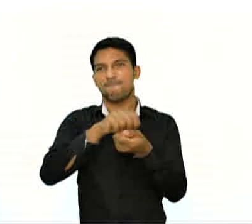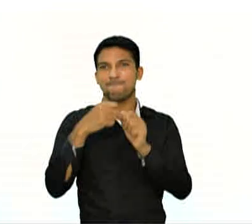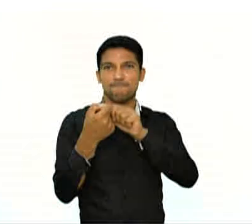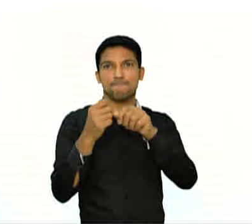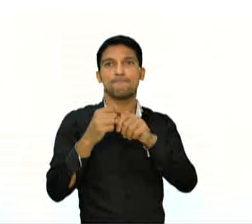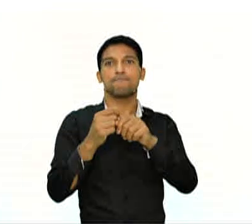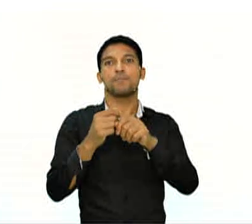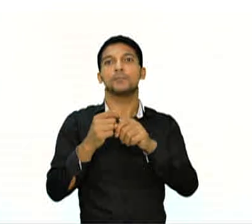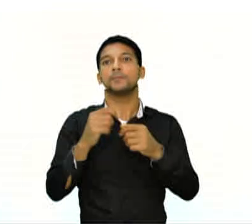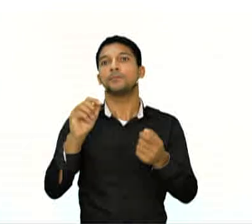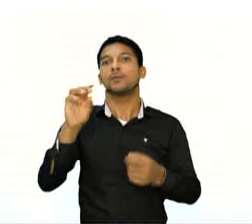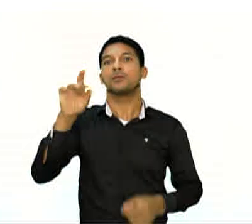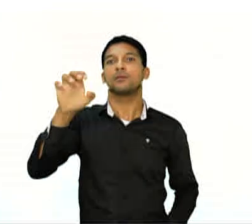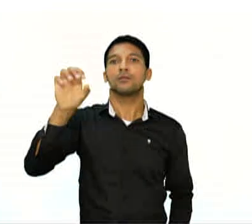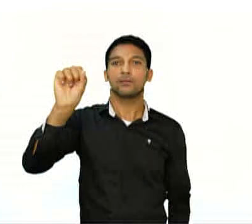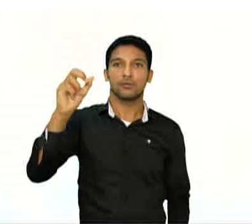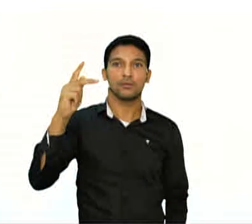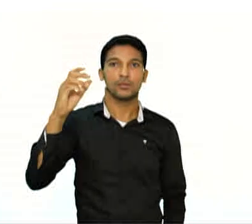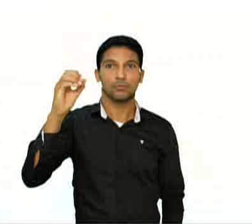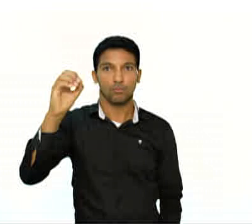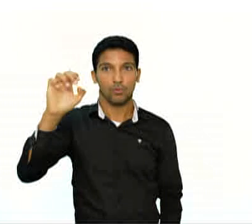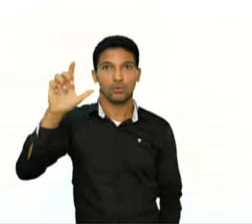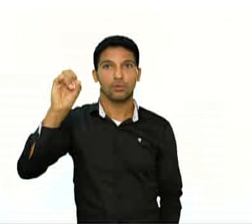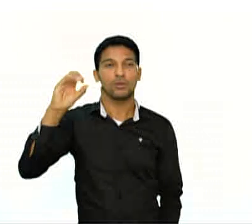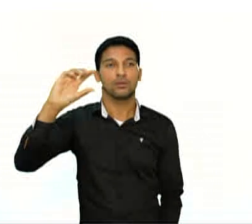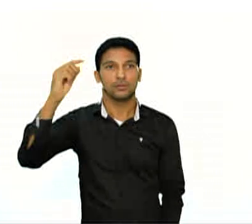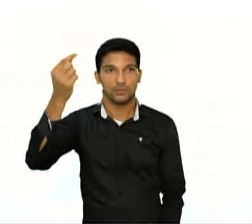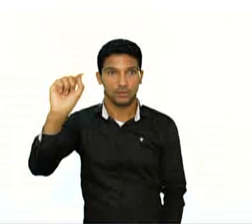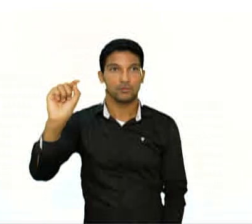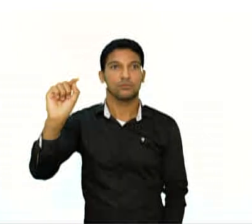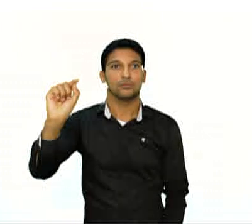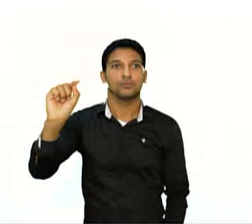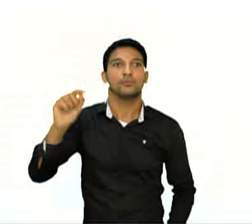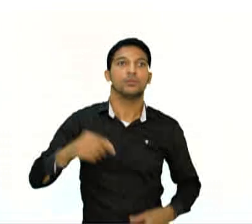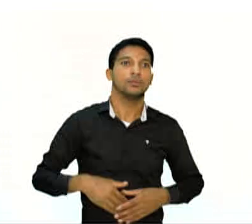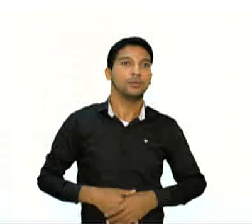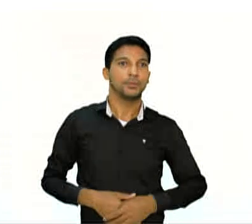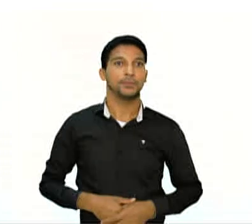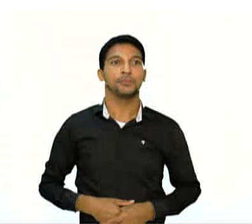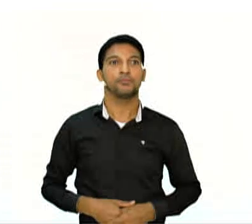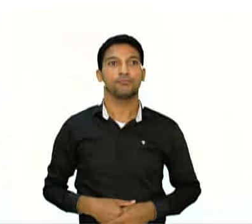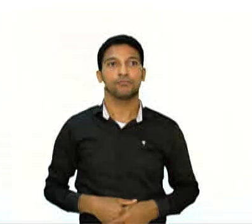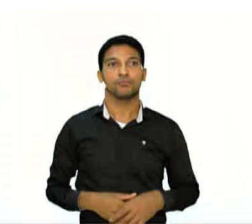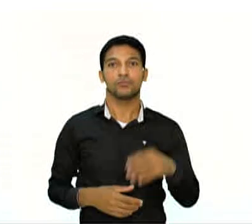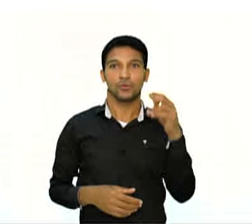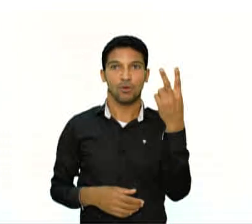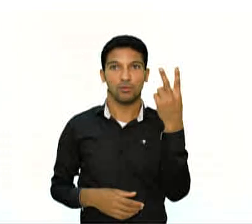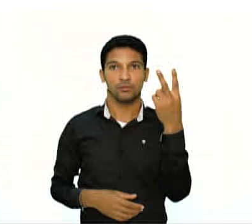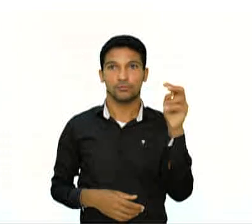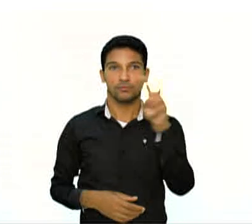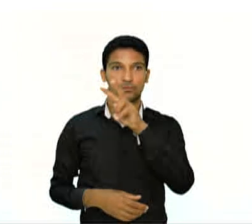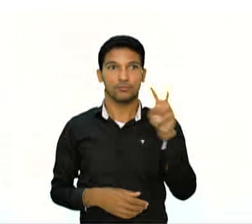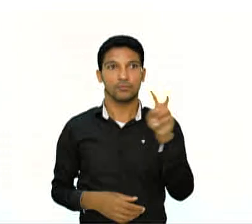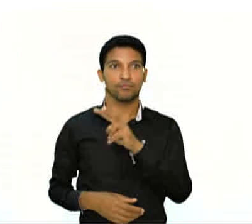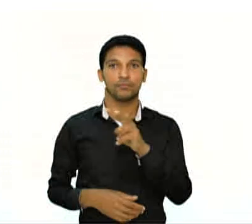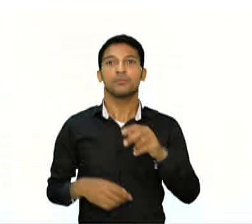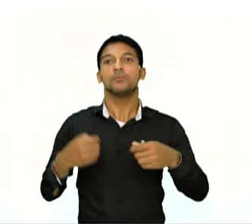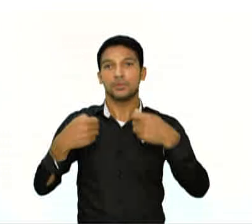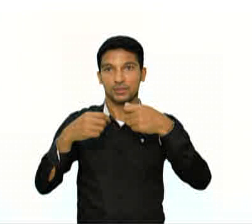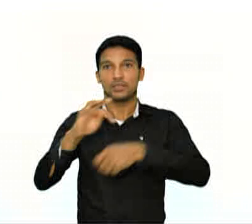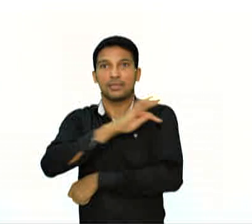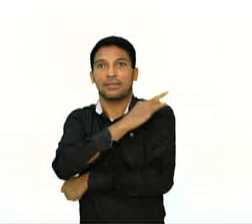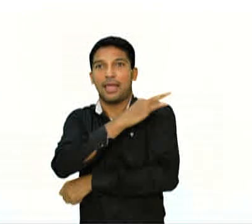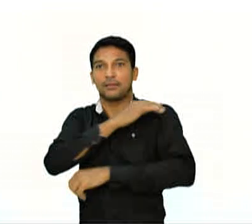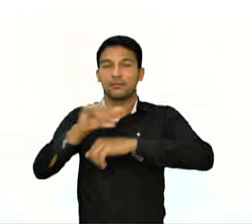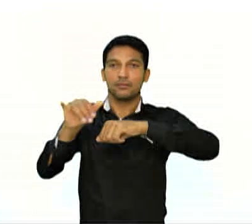resíduos primários com uma remediação. Número 2, as técnicas poupadoras de recursos naturais